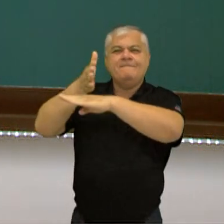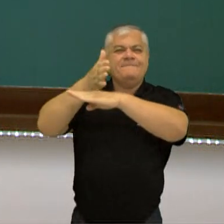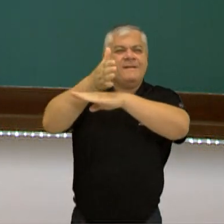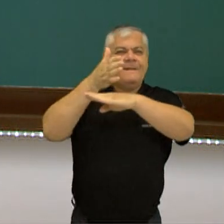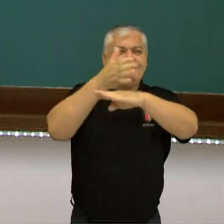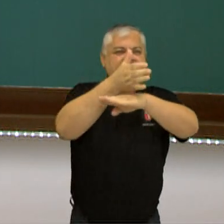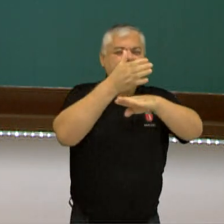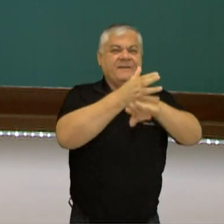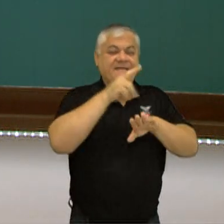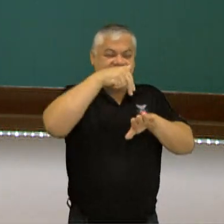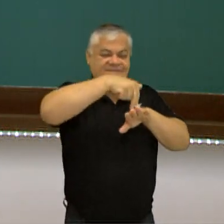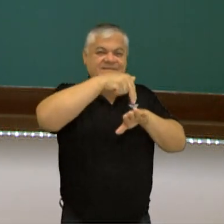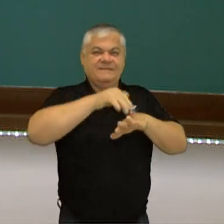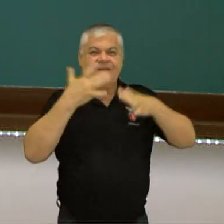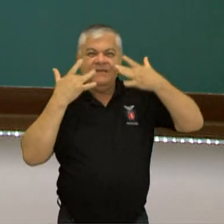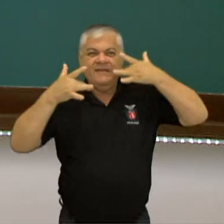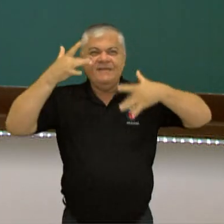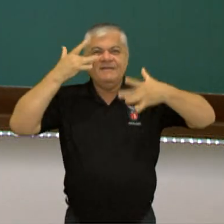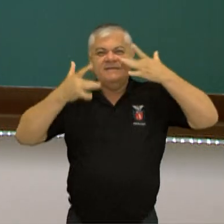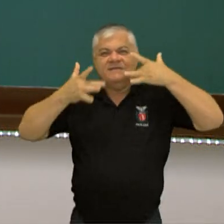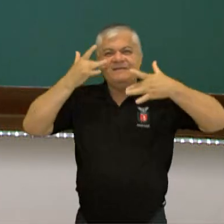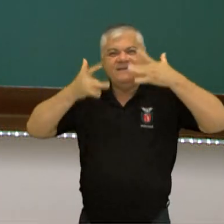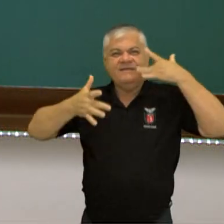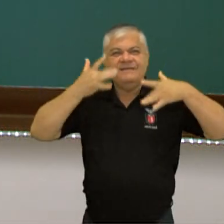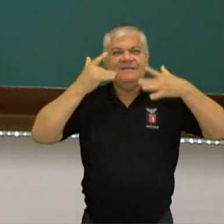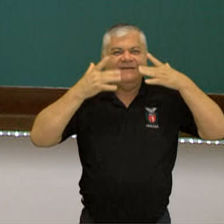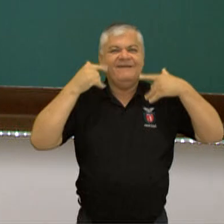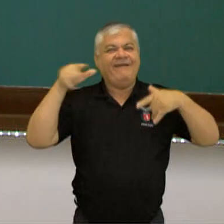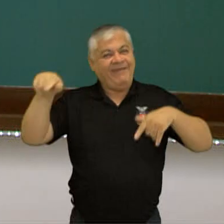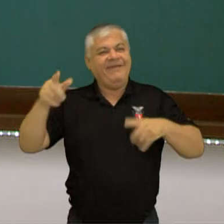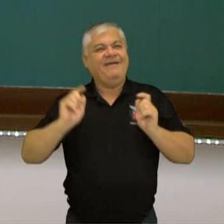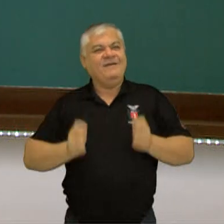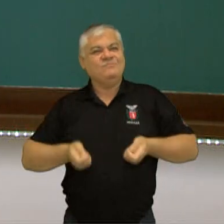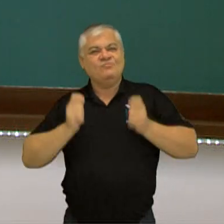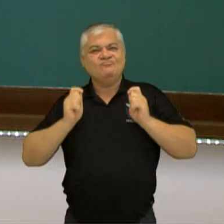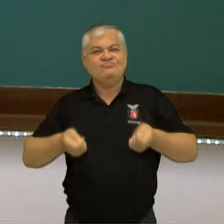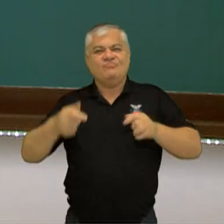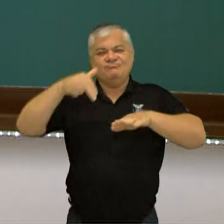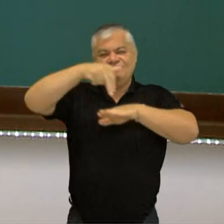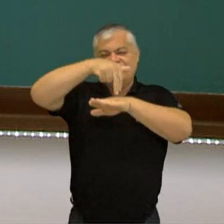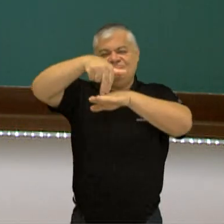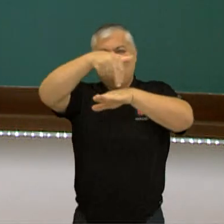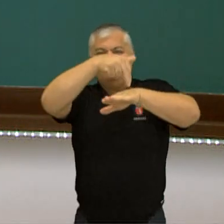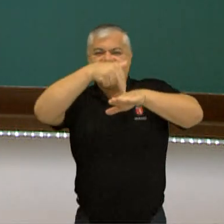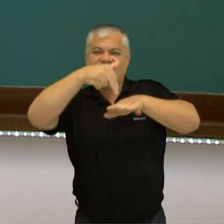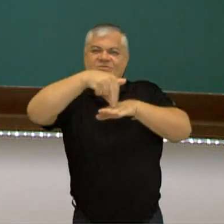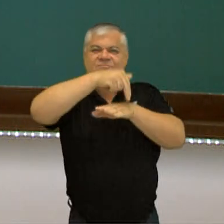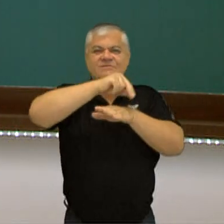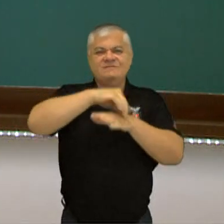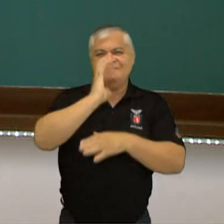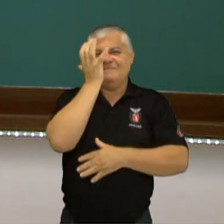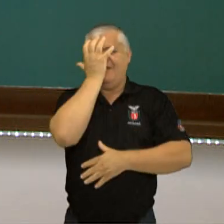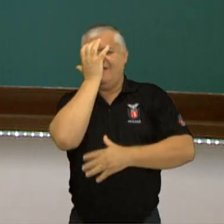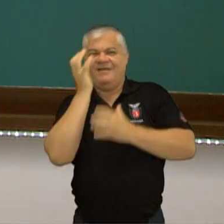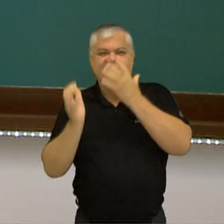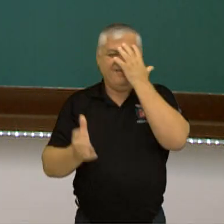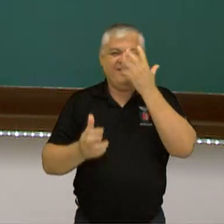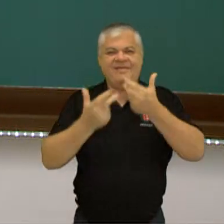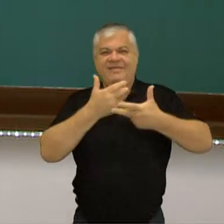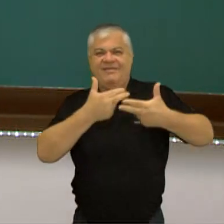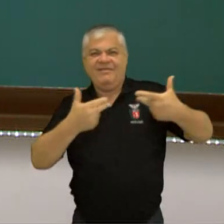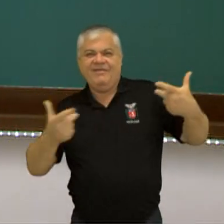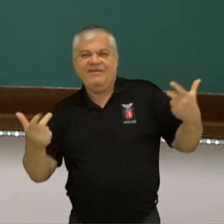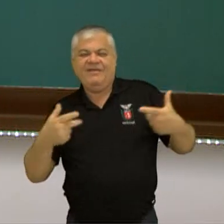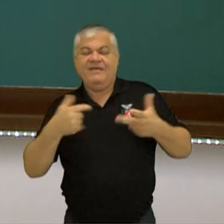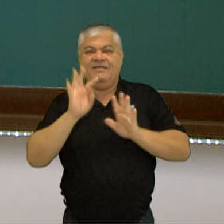desse canovaccio, né, pessoal, que é essa concepção dessa carroça, todo mundo cenava em cima, aí fazia, os textos eram